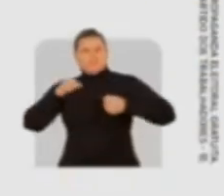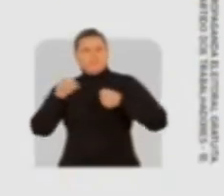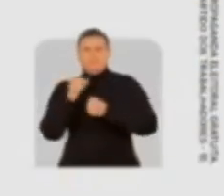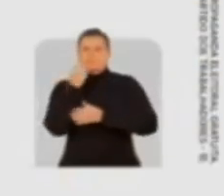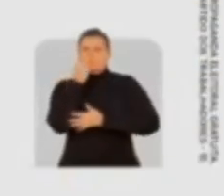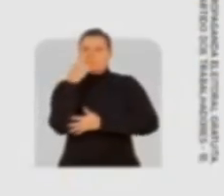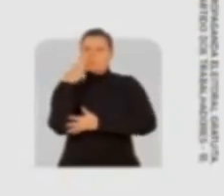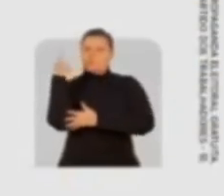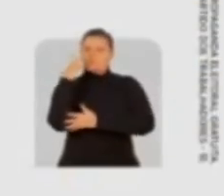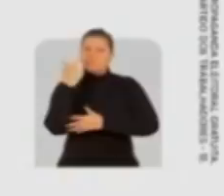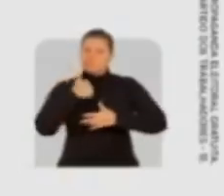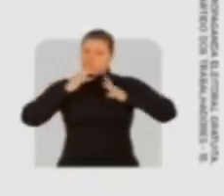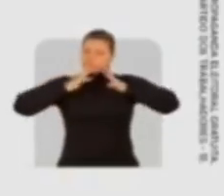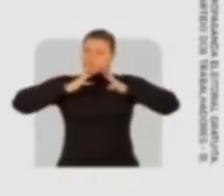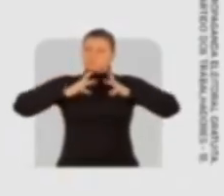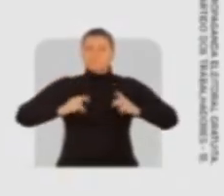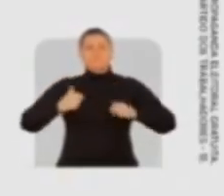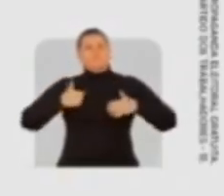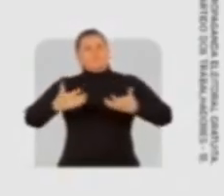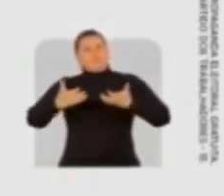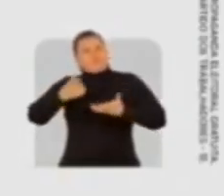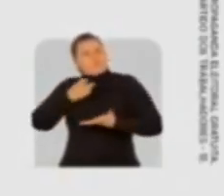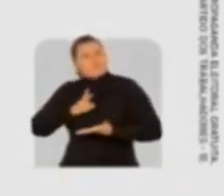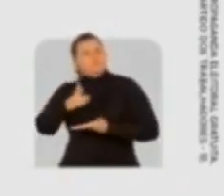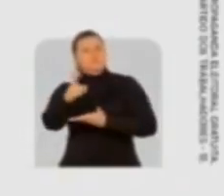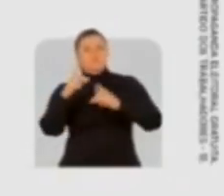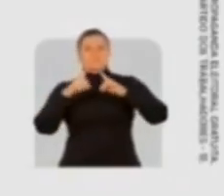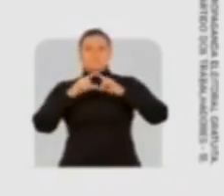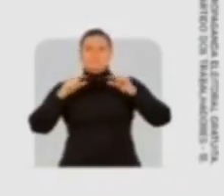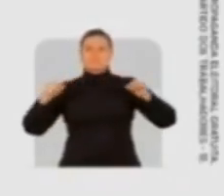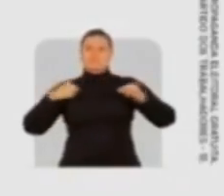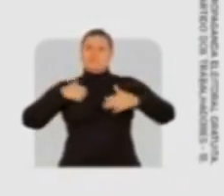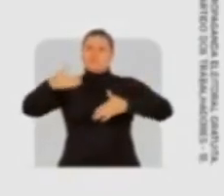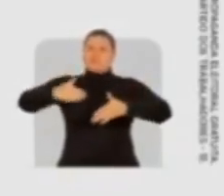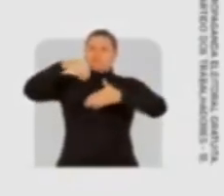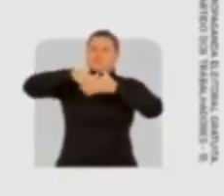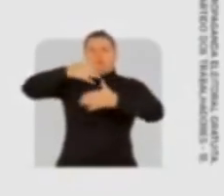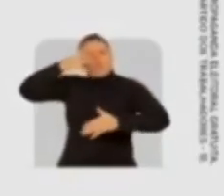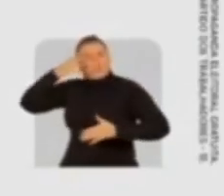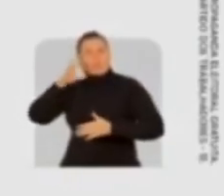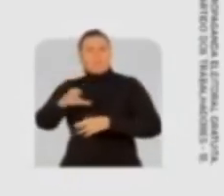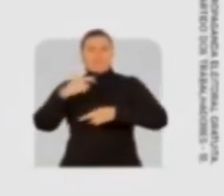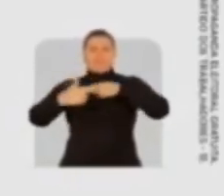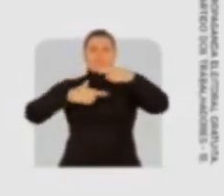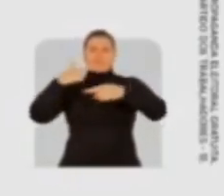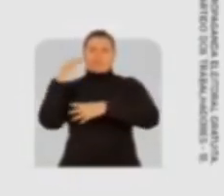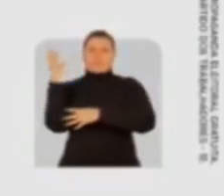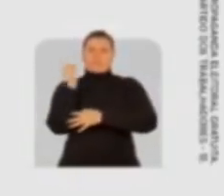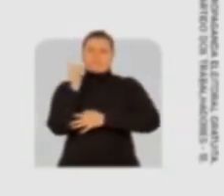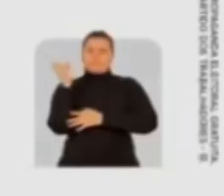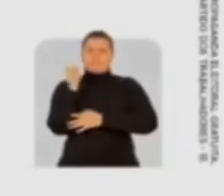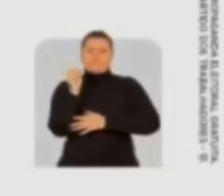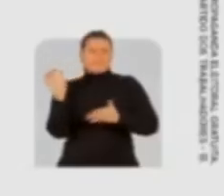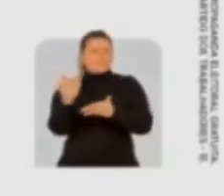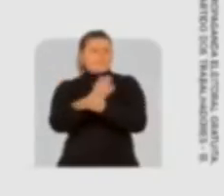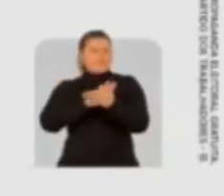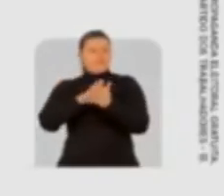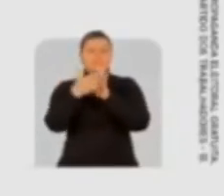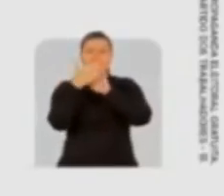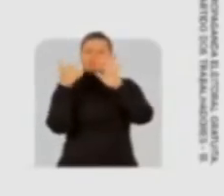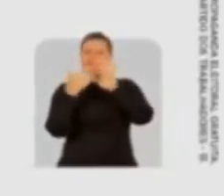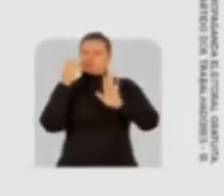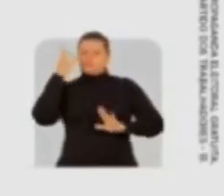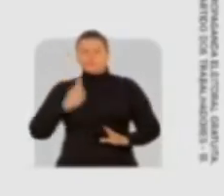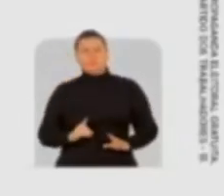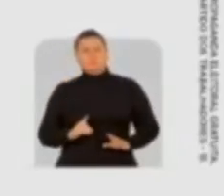Faça uma boa política com as mãos limpas. Quero continuar em Brasília para votar contra a reforma da Previdência por nenhum